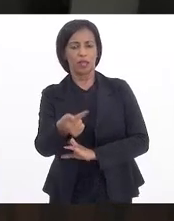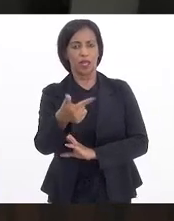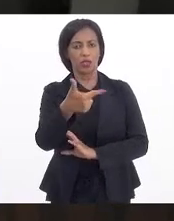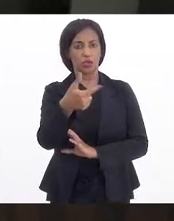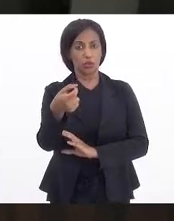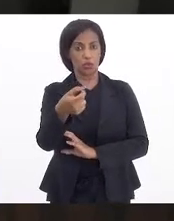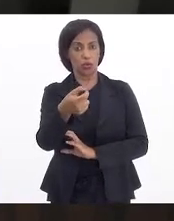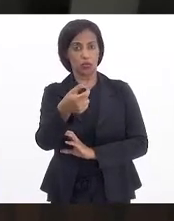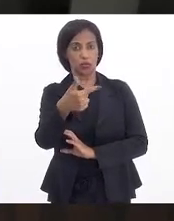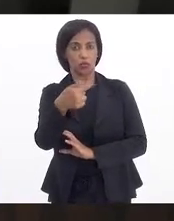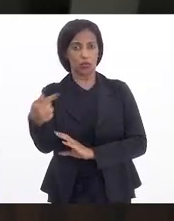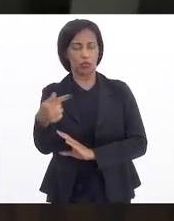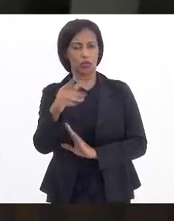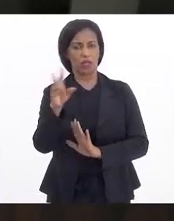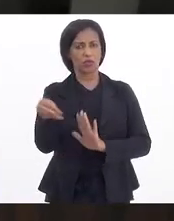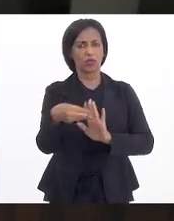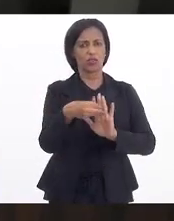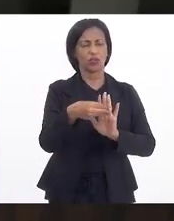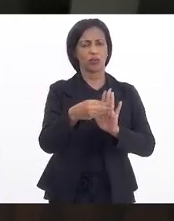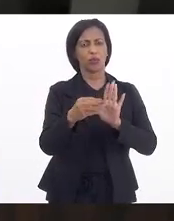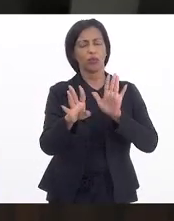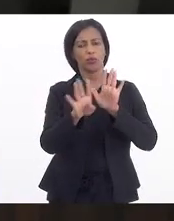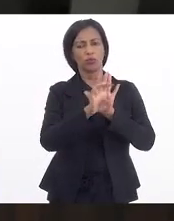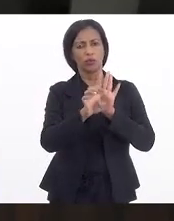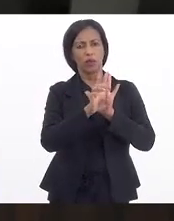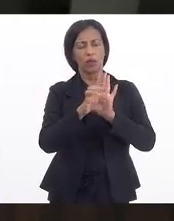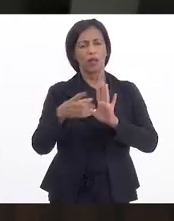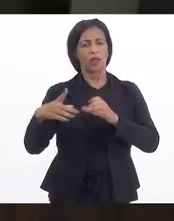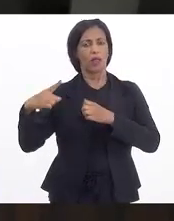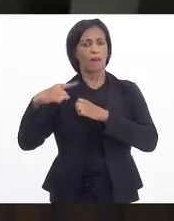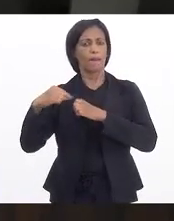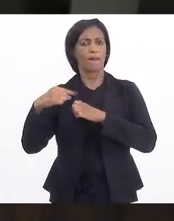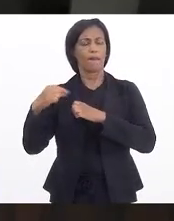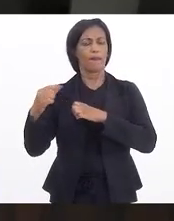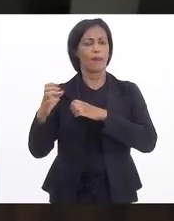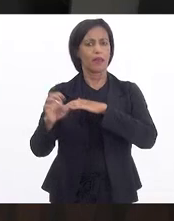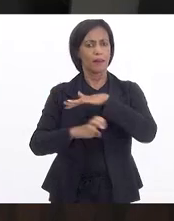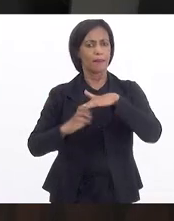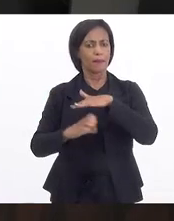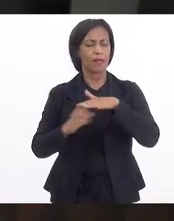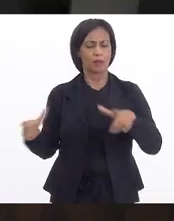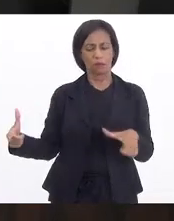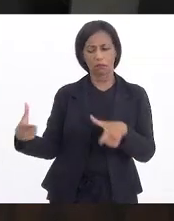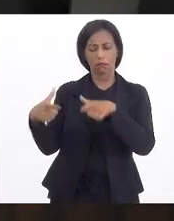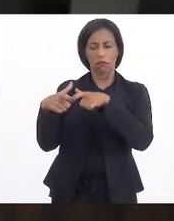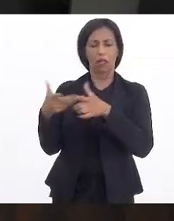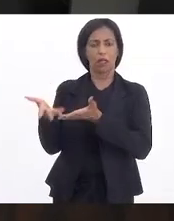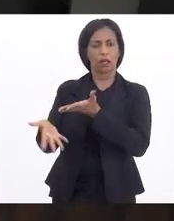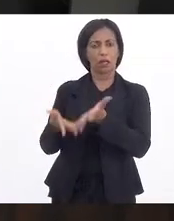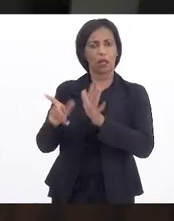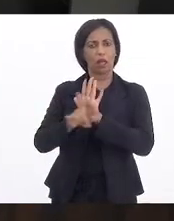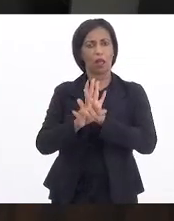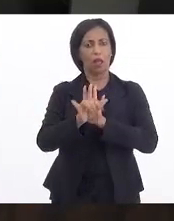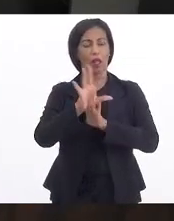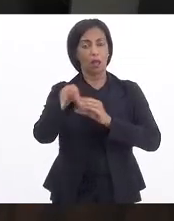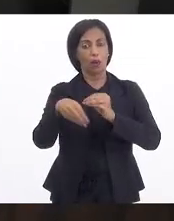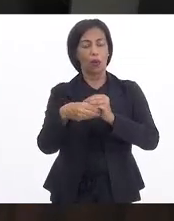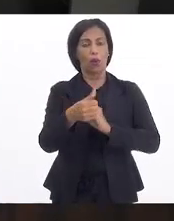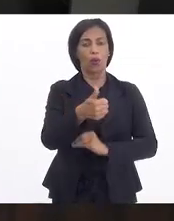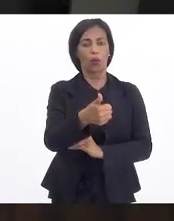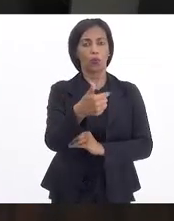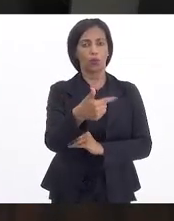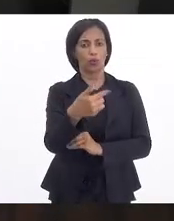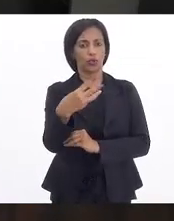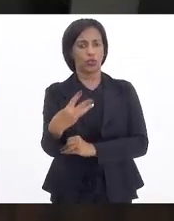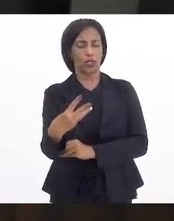2007 que dispõe sobre a aplicação do estatuto Nacional da microempresa e da empresa de pequeno porte que trata a lei complementar Federal 123